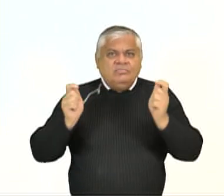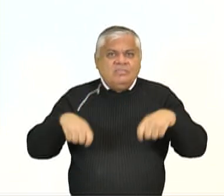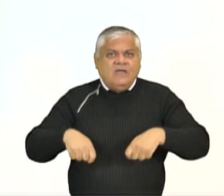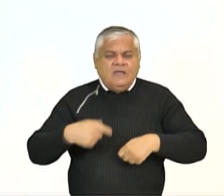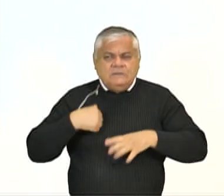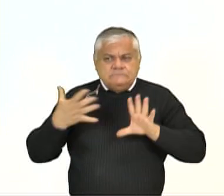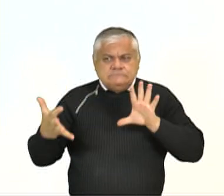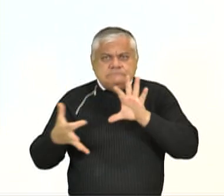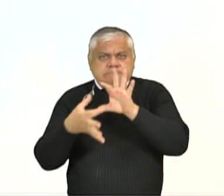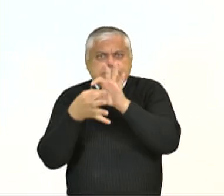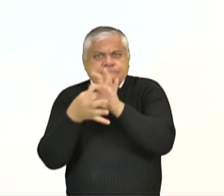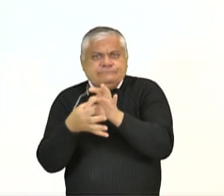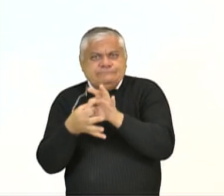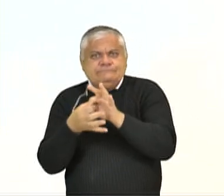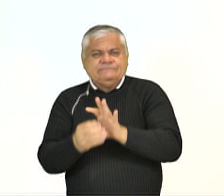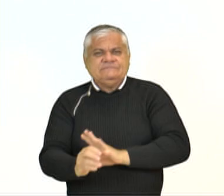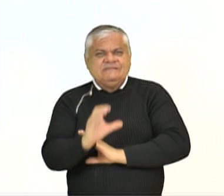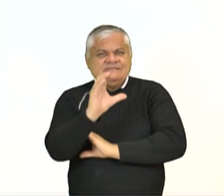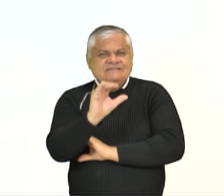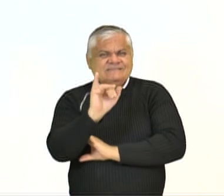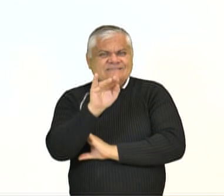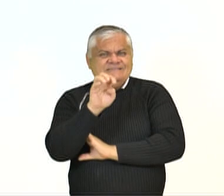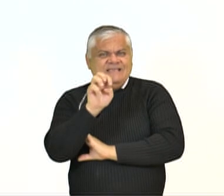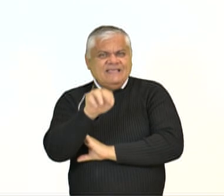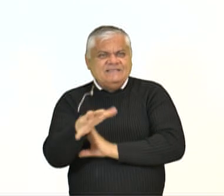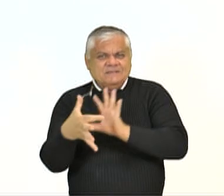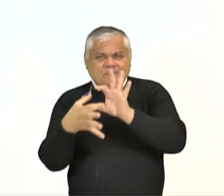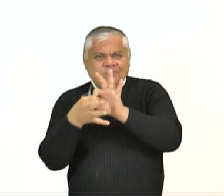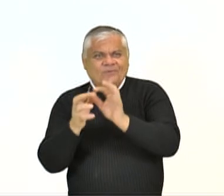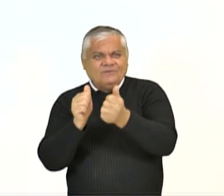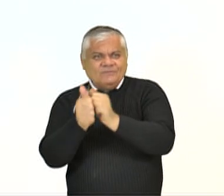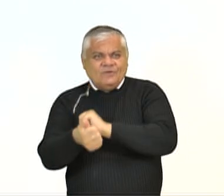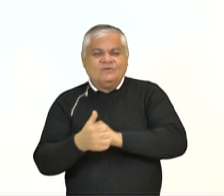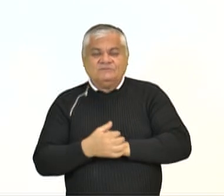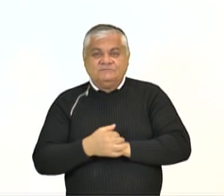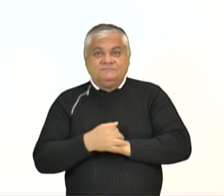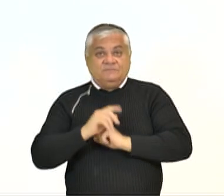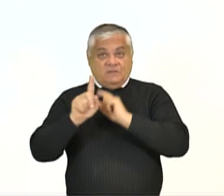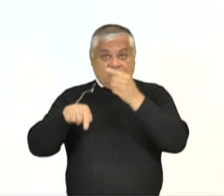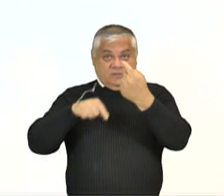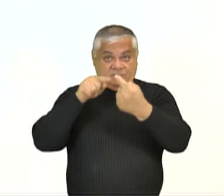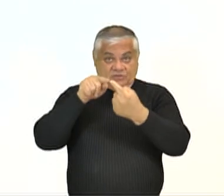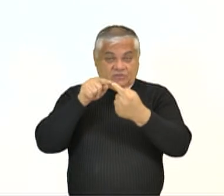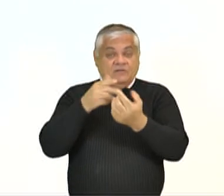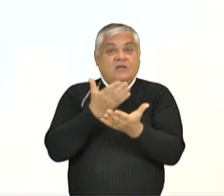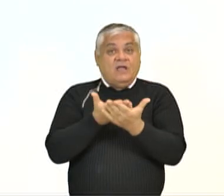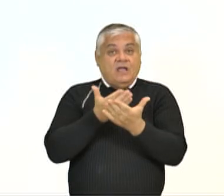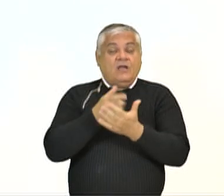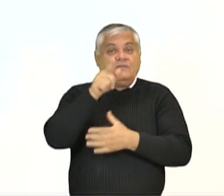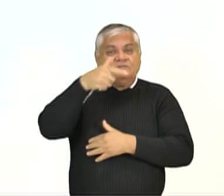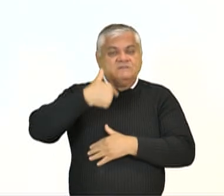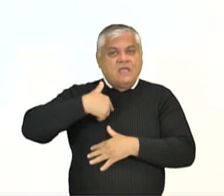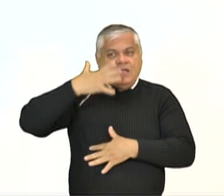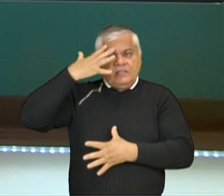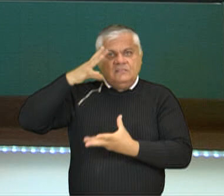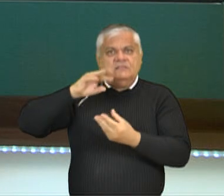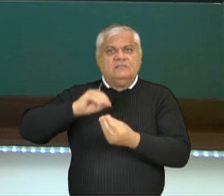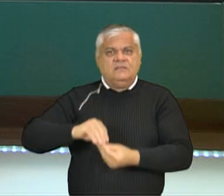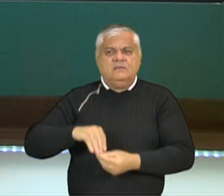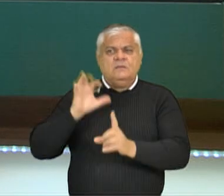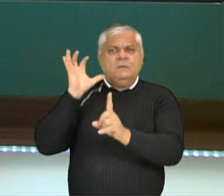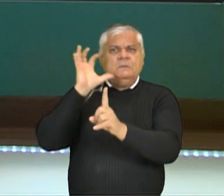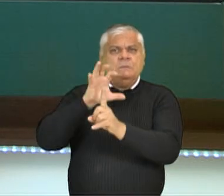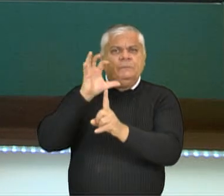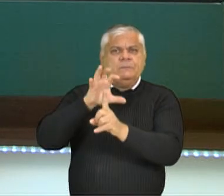é ligada diretamente aos esportes. O objetivo da aula é que vocês consigam compreender a influência